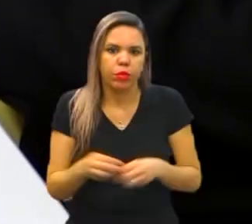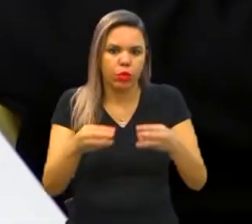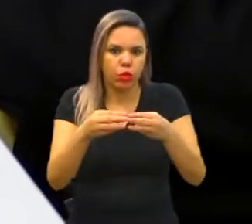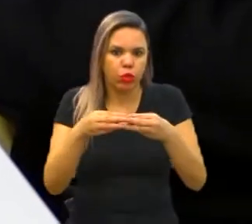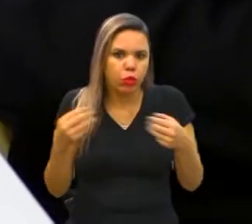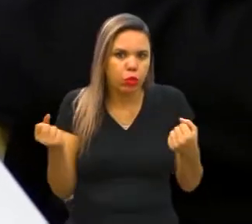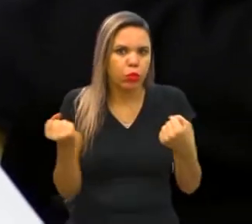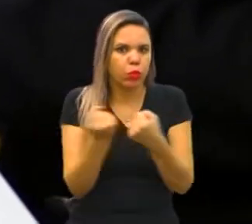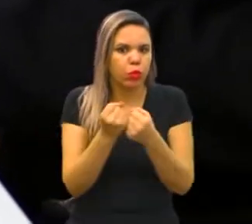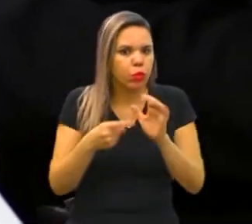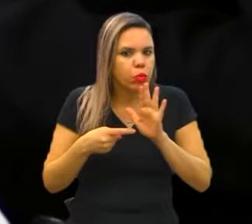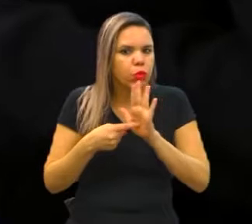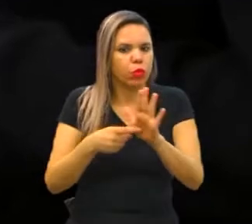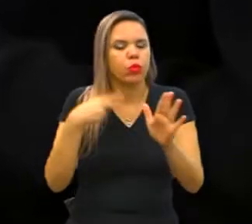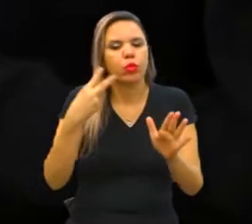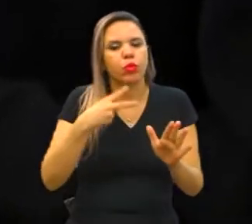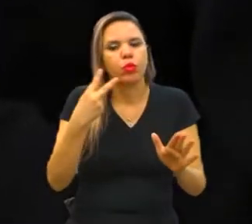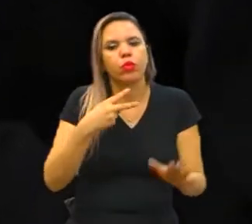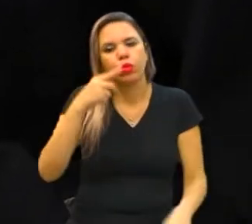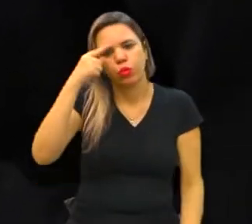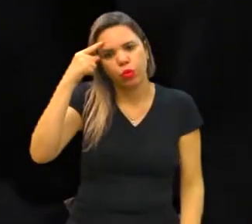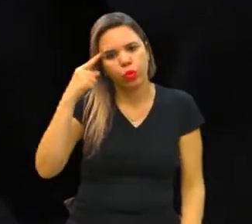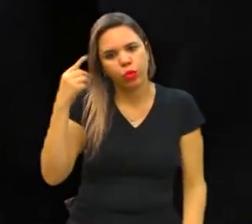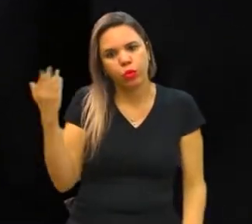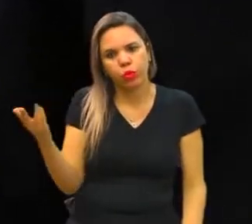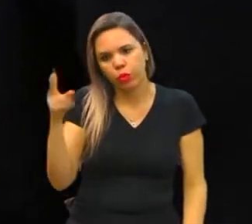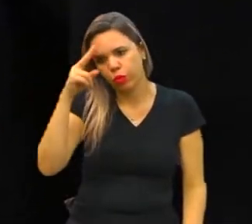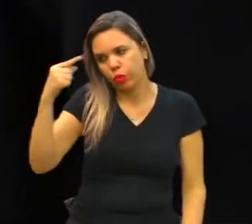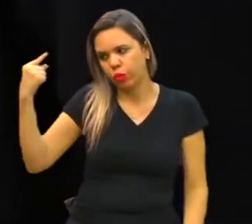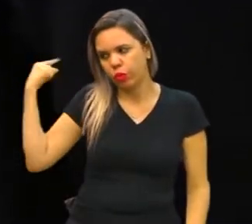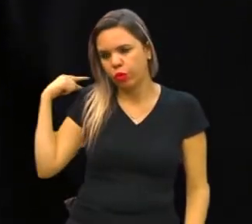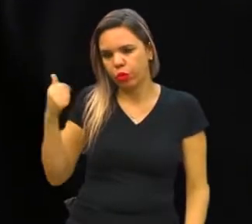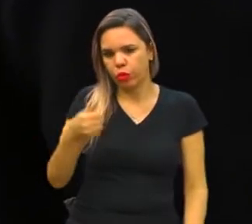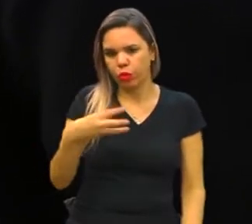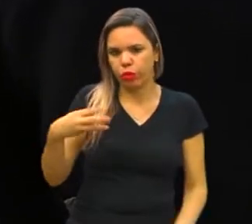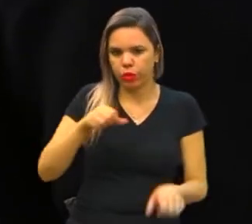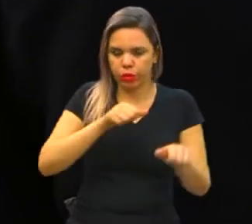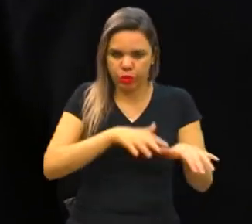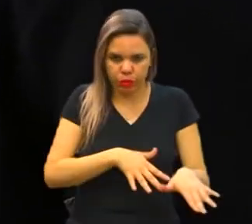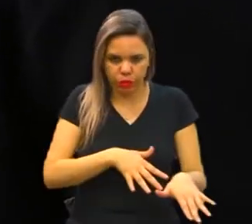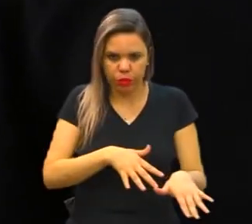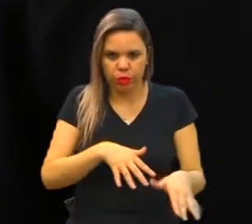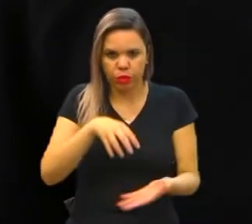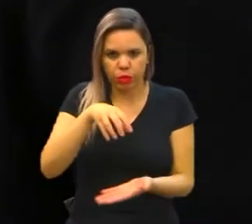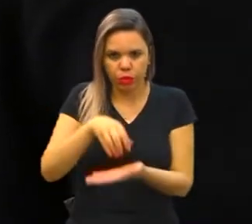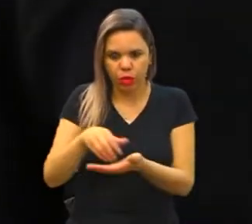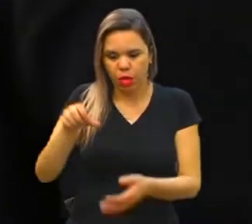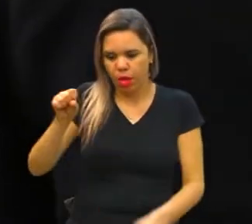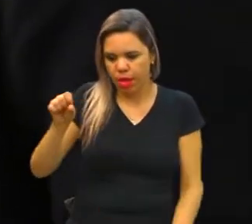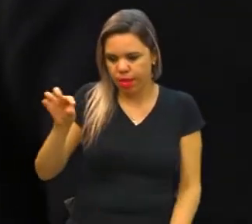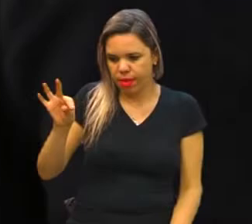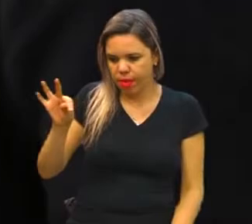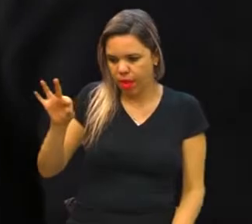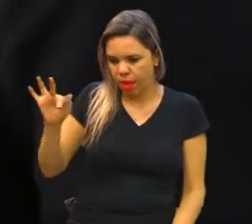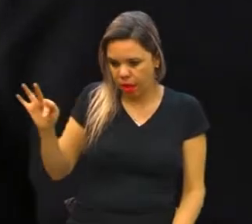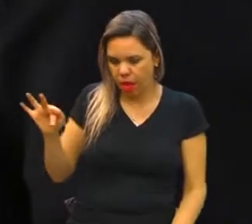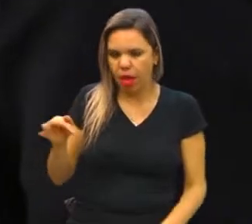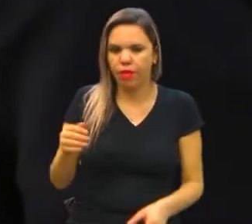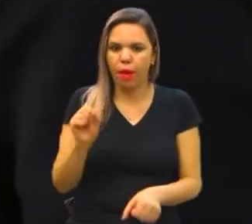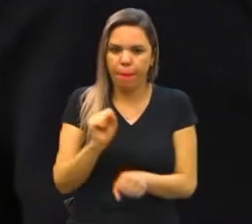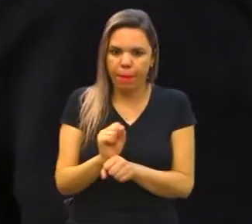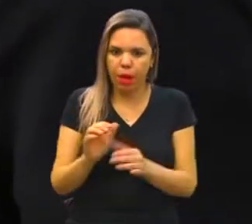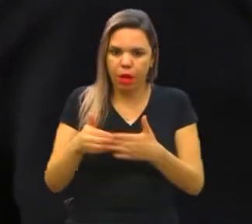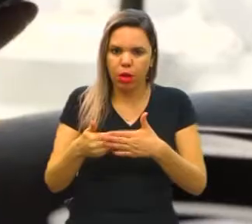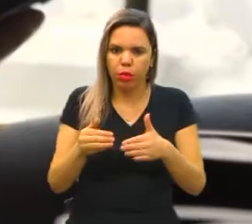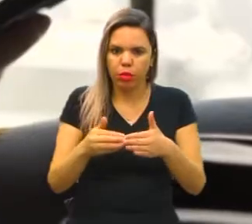A moção de apoio foi apresentada pela vereadora Paola Miguel. Lembrando que no último dia 13 de setembro, o Supremo Tribunal Federal suspendeu por meio de